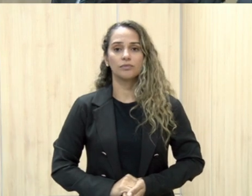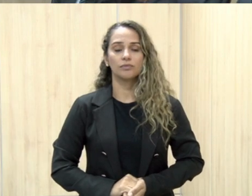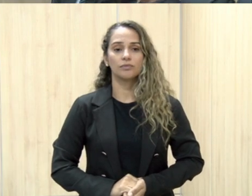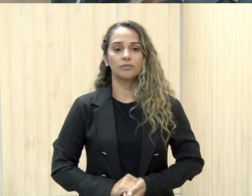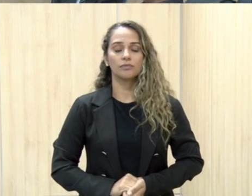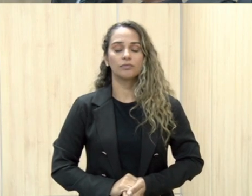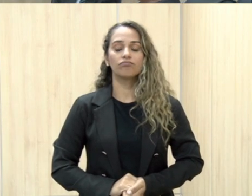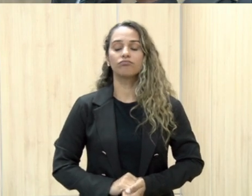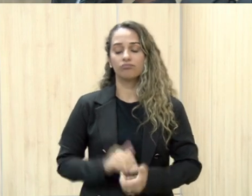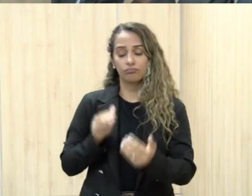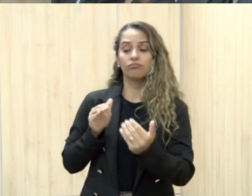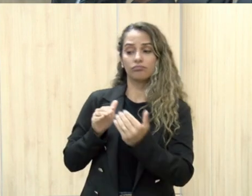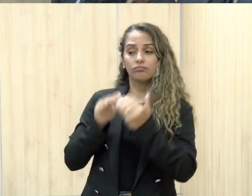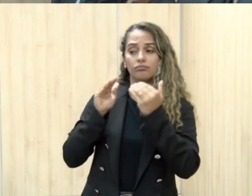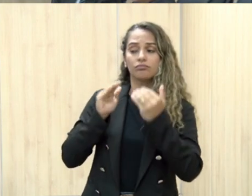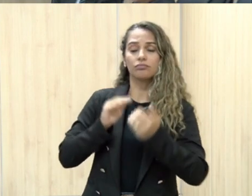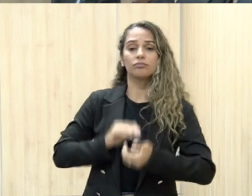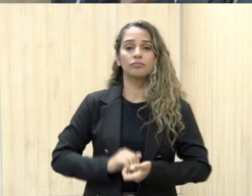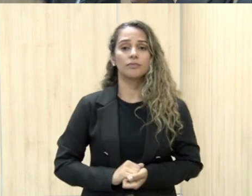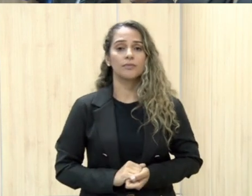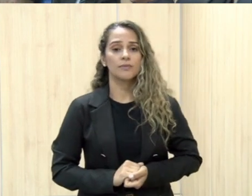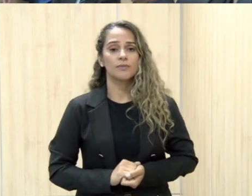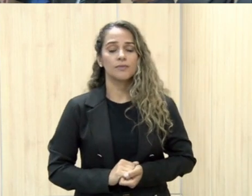para ser favorável